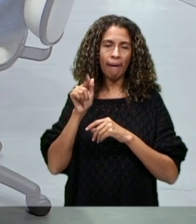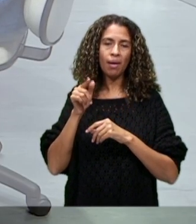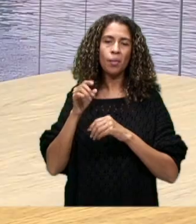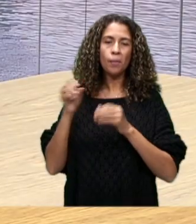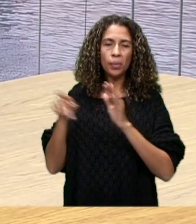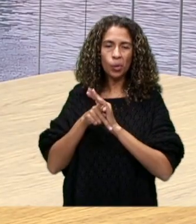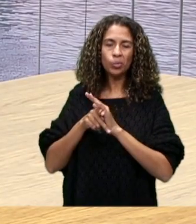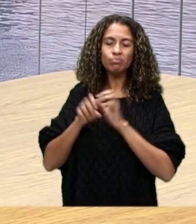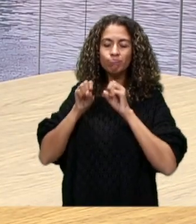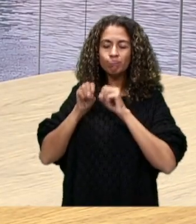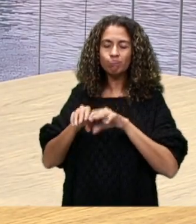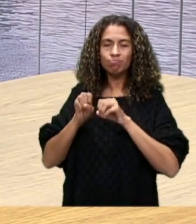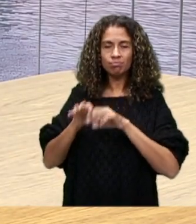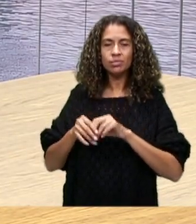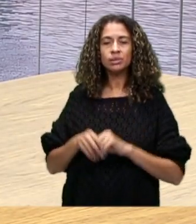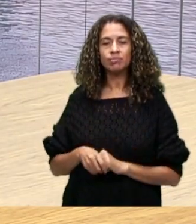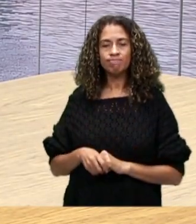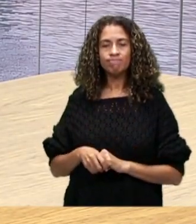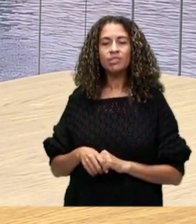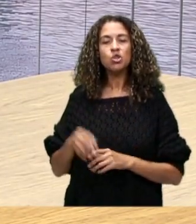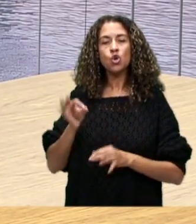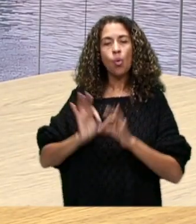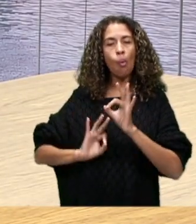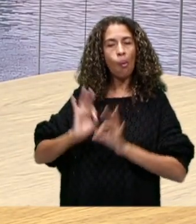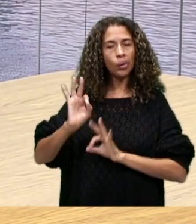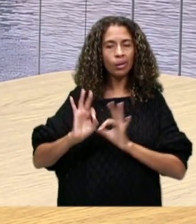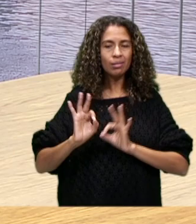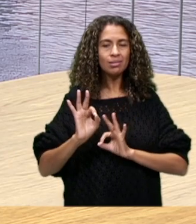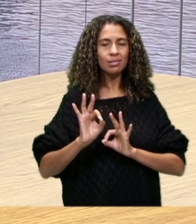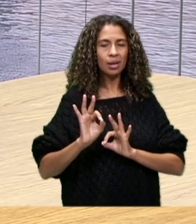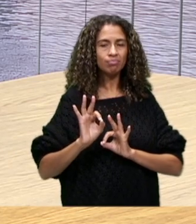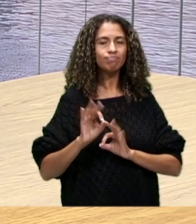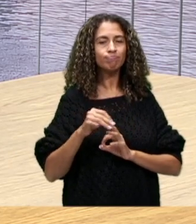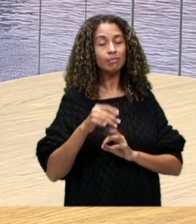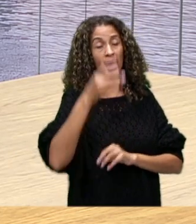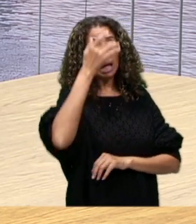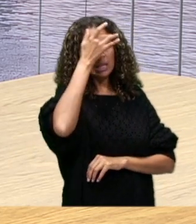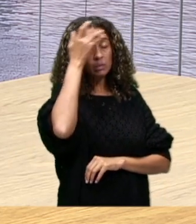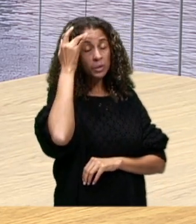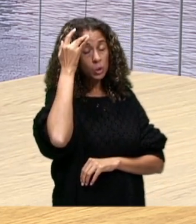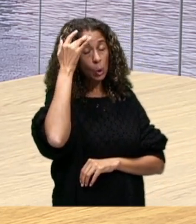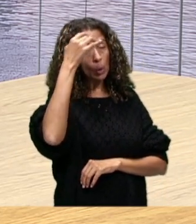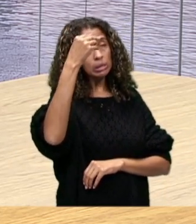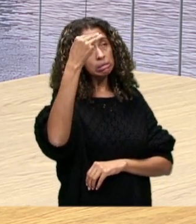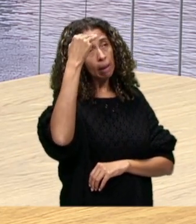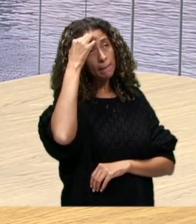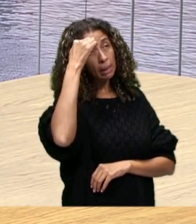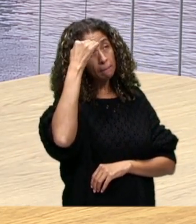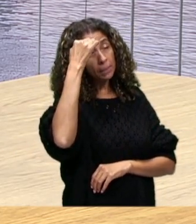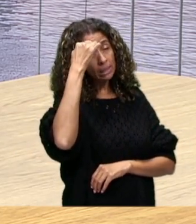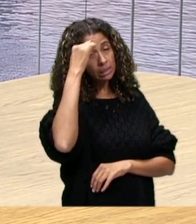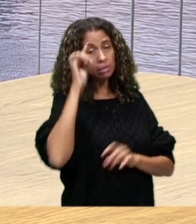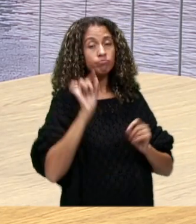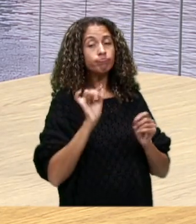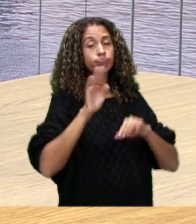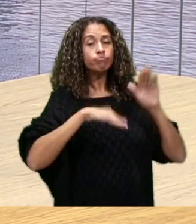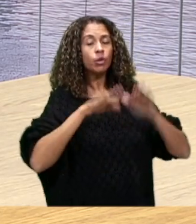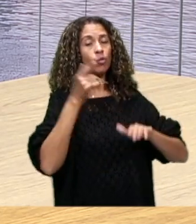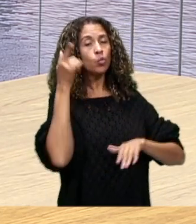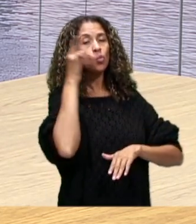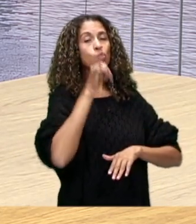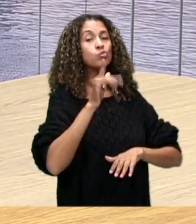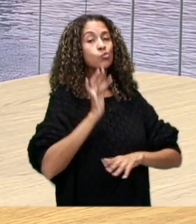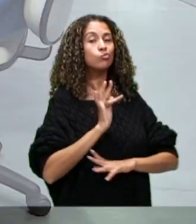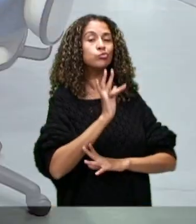Por se reprogramar as mentes das pessoas e aí, talvez, quem sabe, um dia